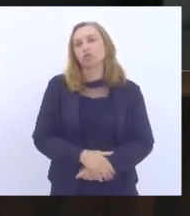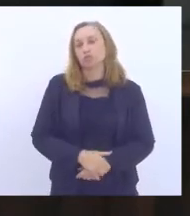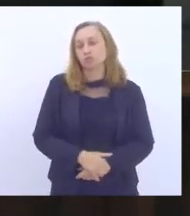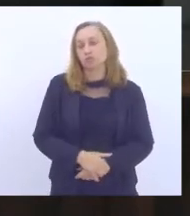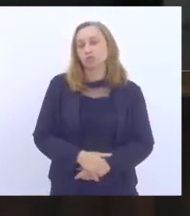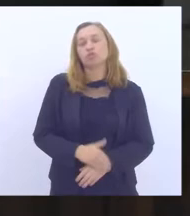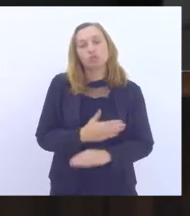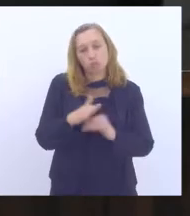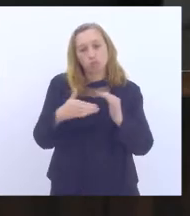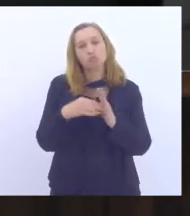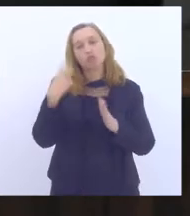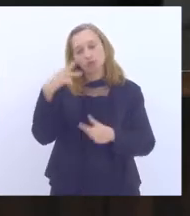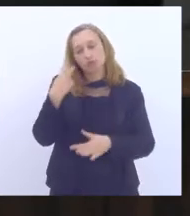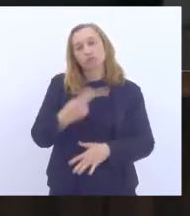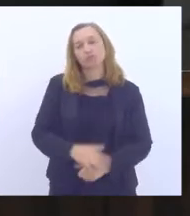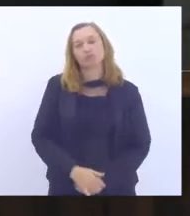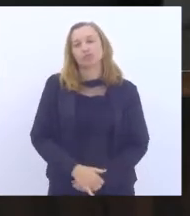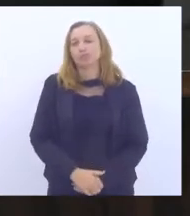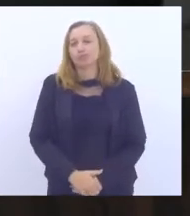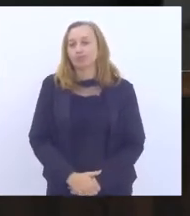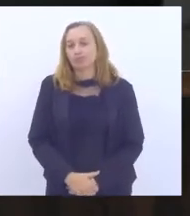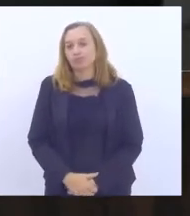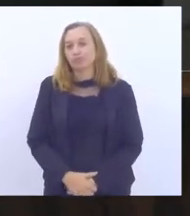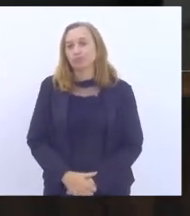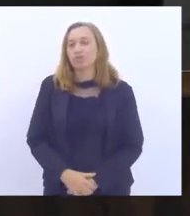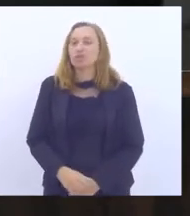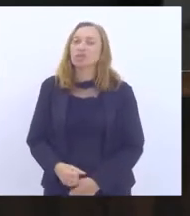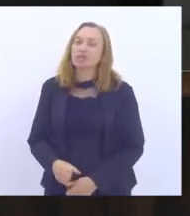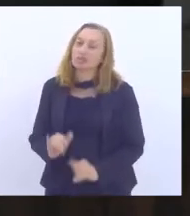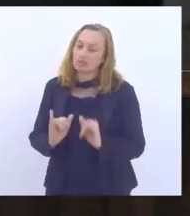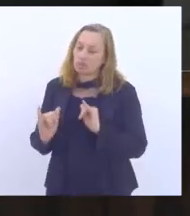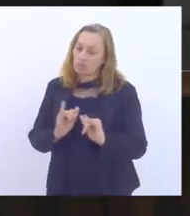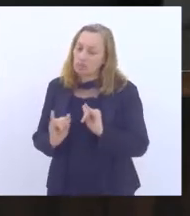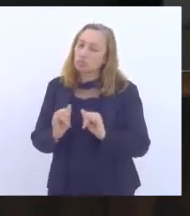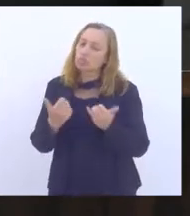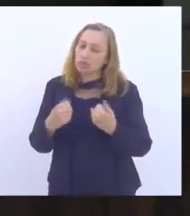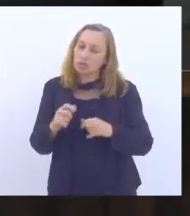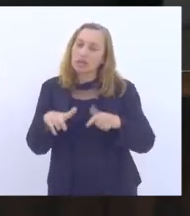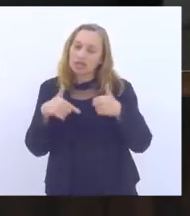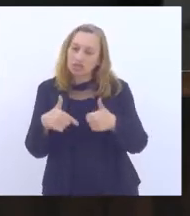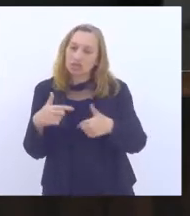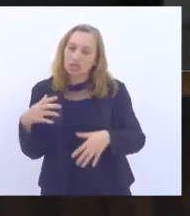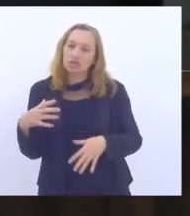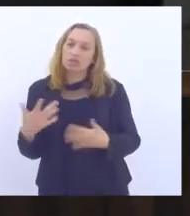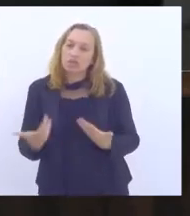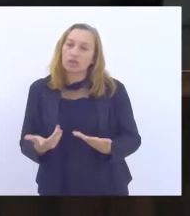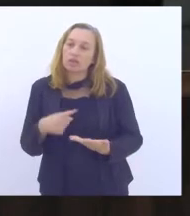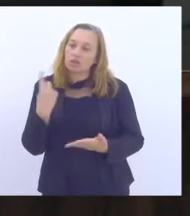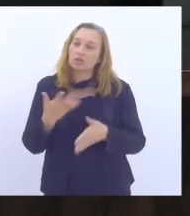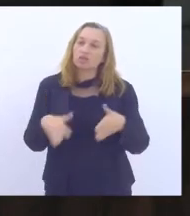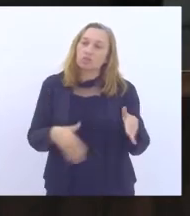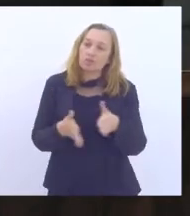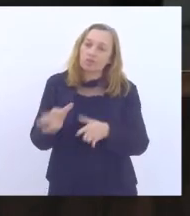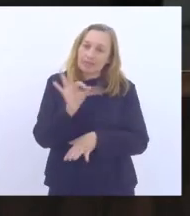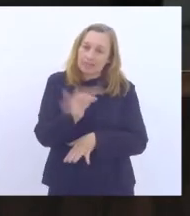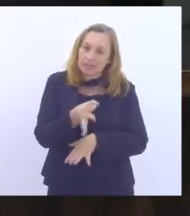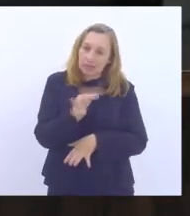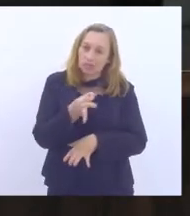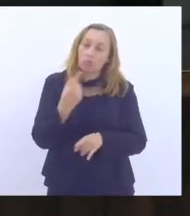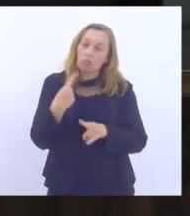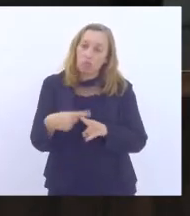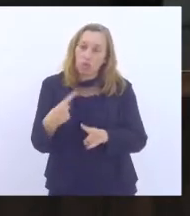todos os políticos e esses dados estão de precisa fazer algo e eu acho que nós estamos no caminho certo